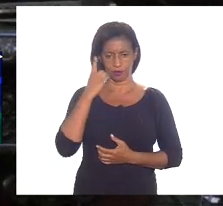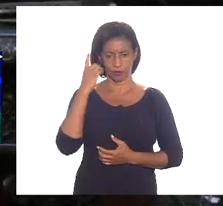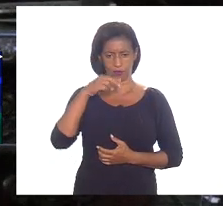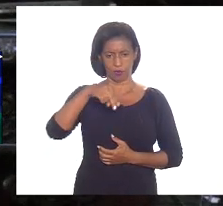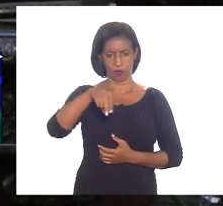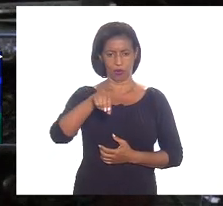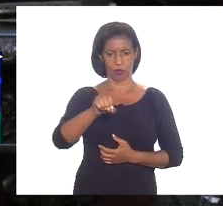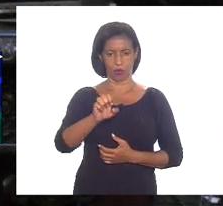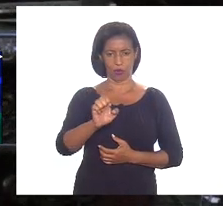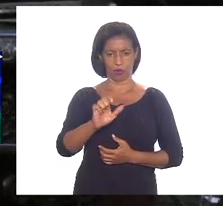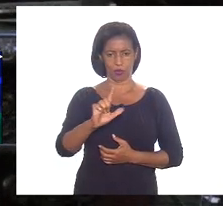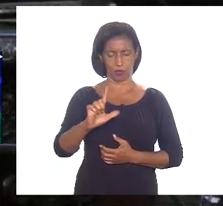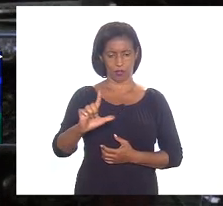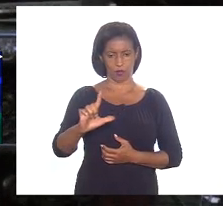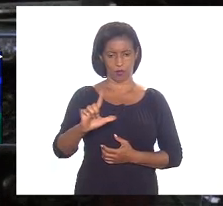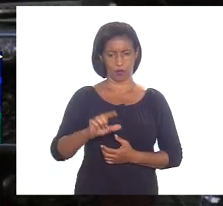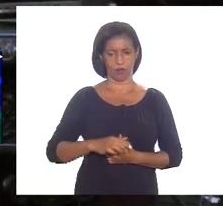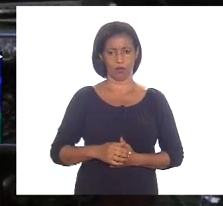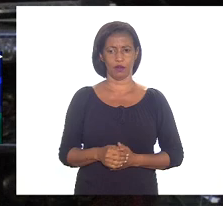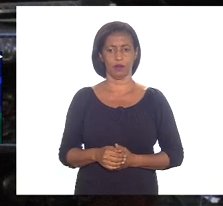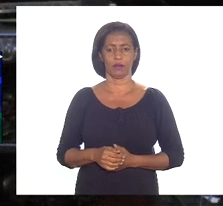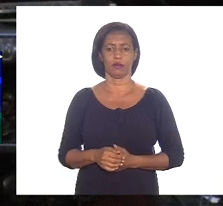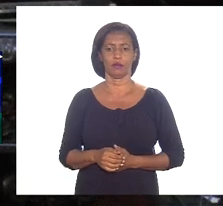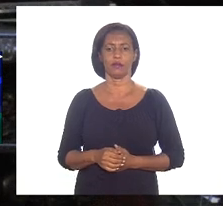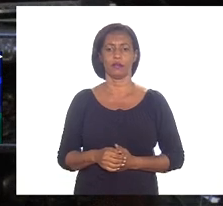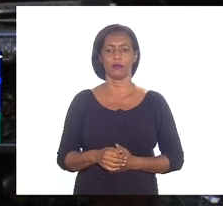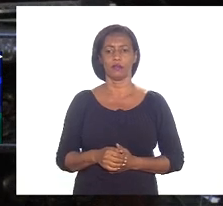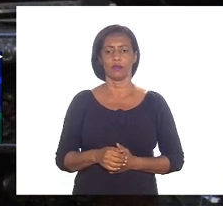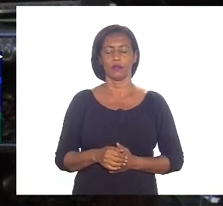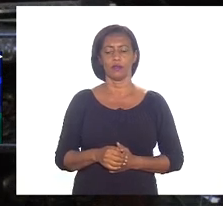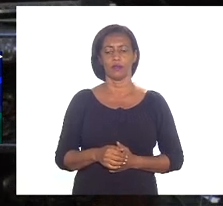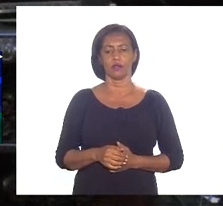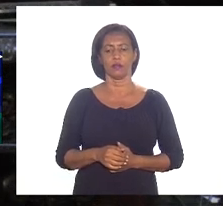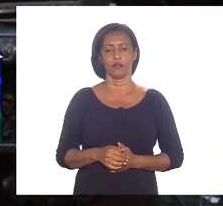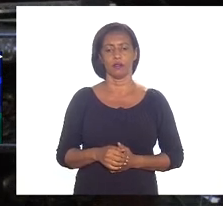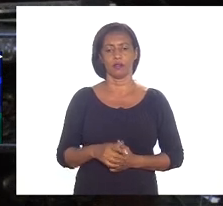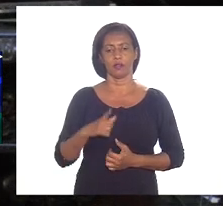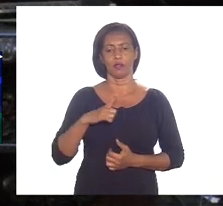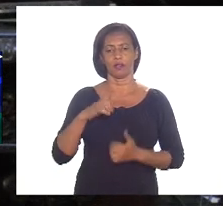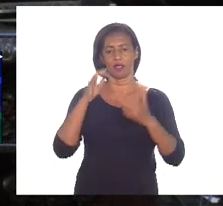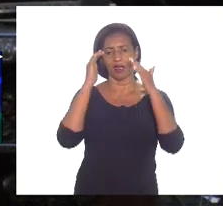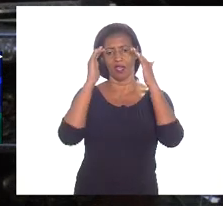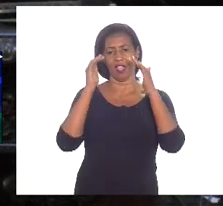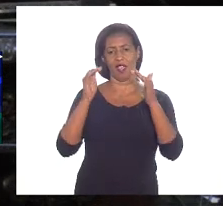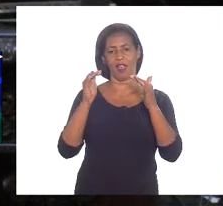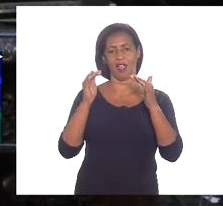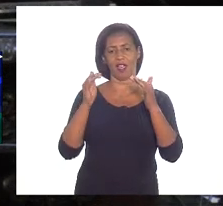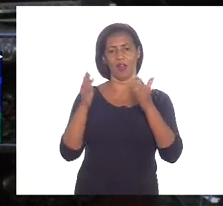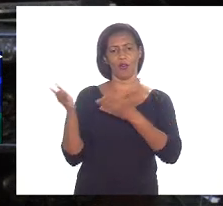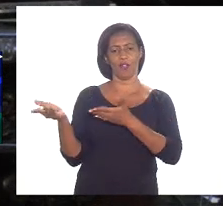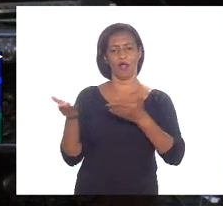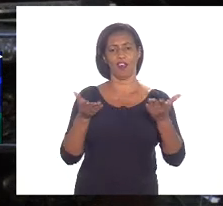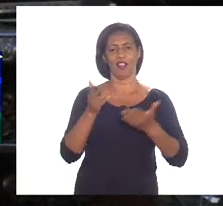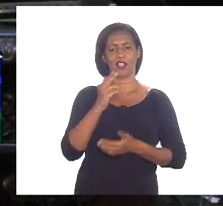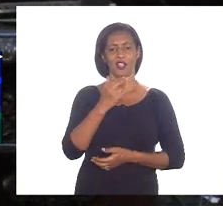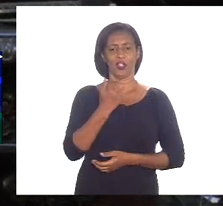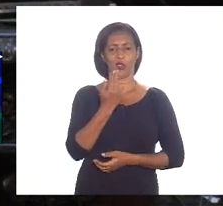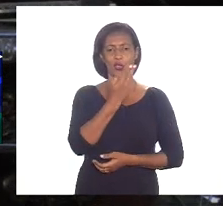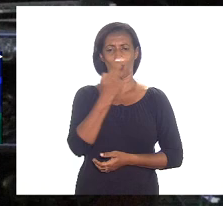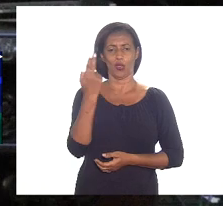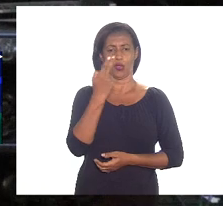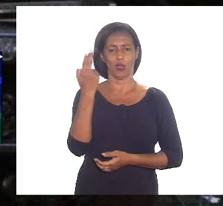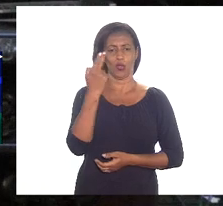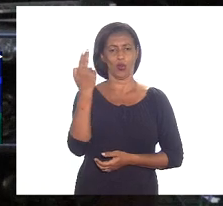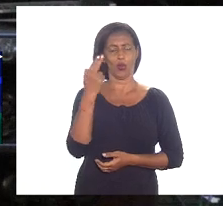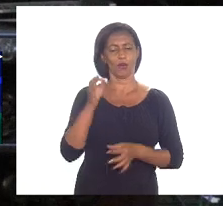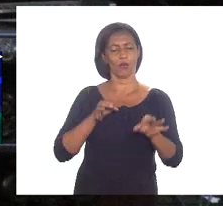Noel de Carvalho e para ter a honra de dirigir-me vossa excelência para indicar meu nome para